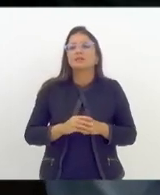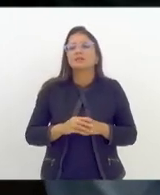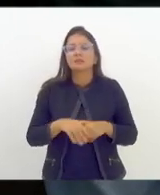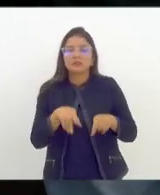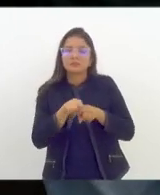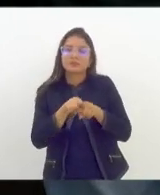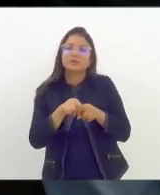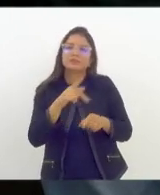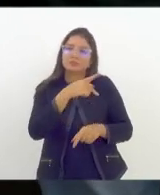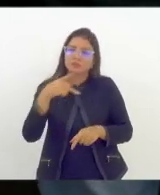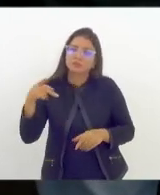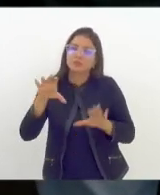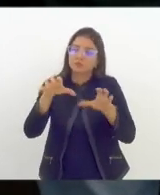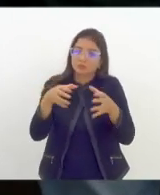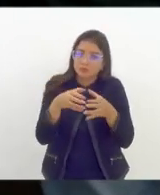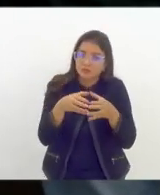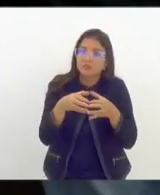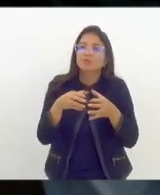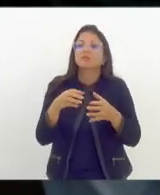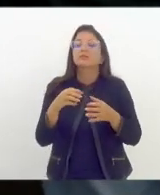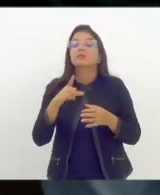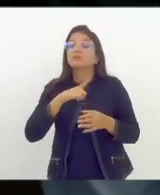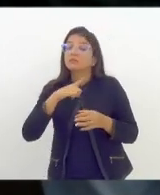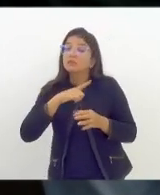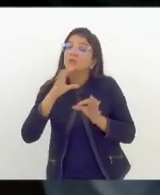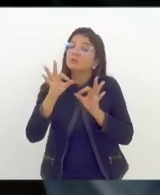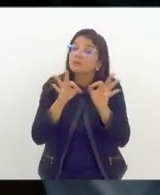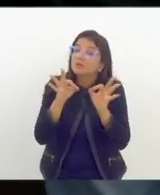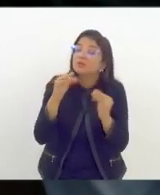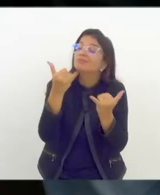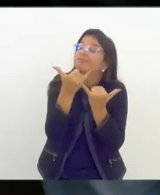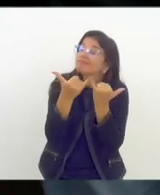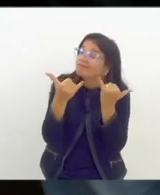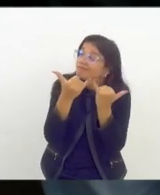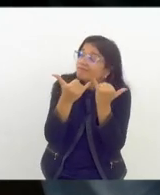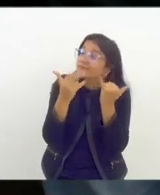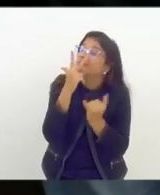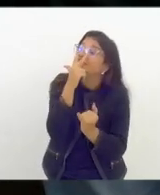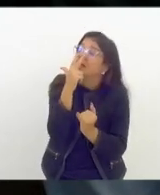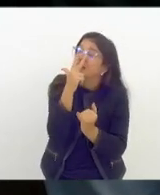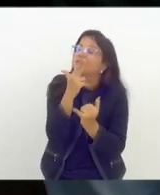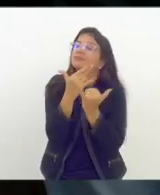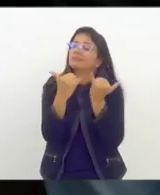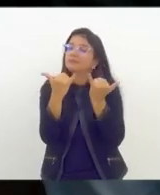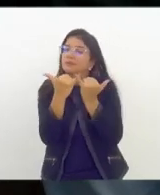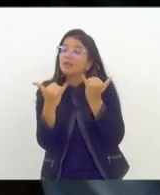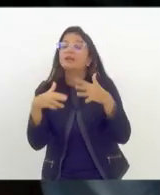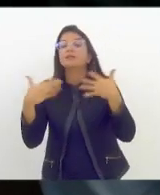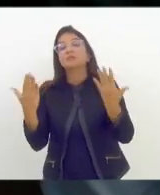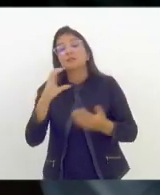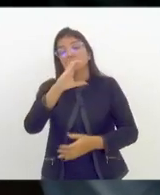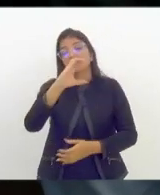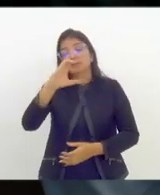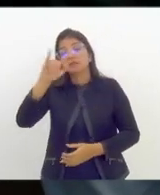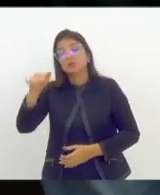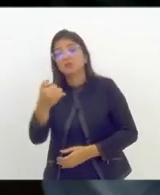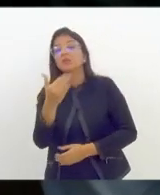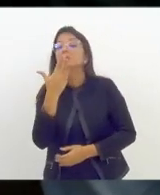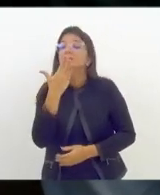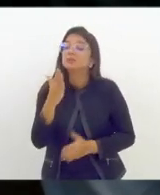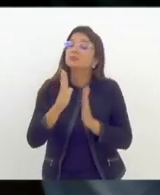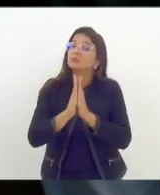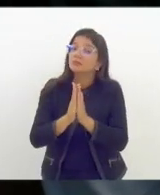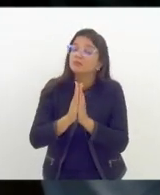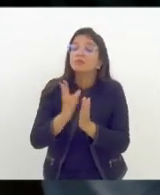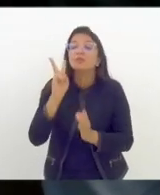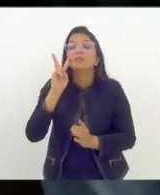da comissão, há um projeto semelhante. Então, o que a CCJ pede é que Vossa Excelência remeta